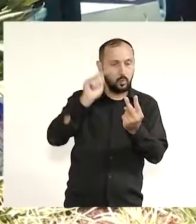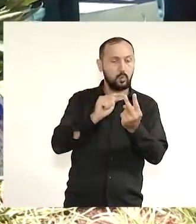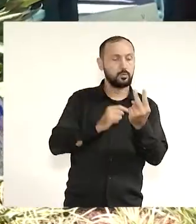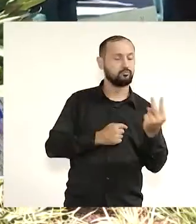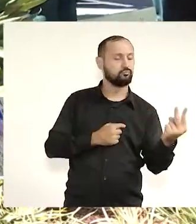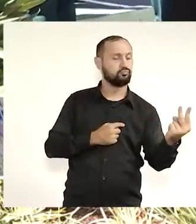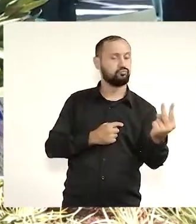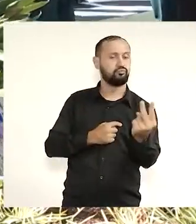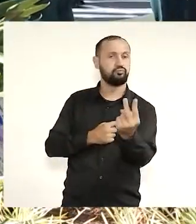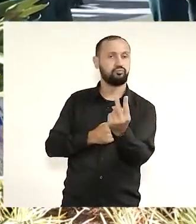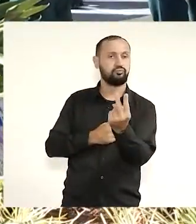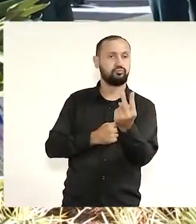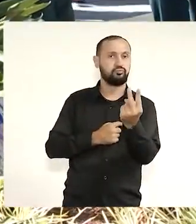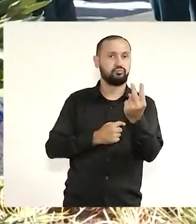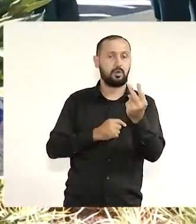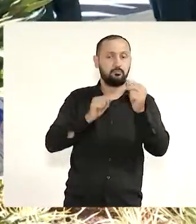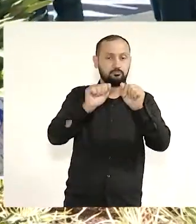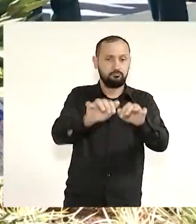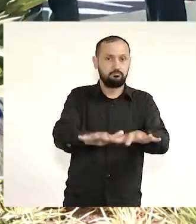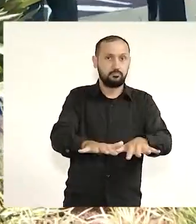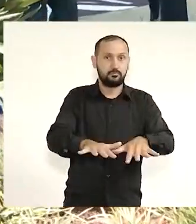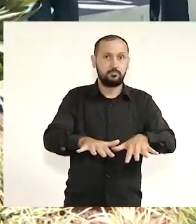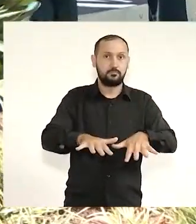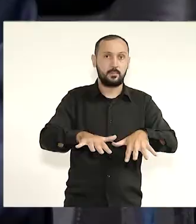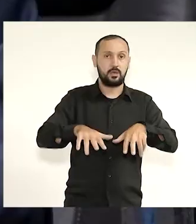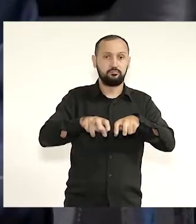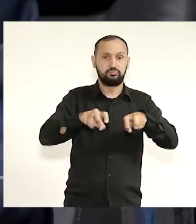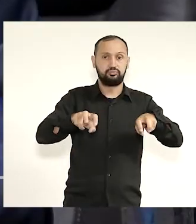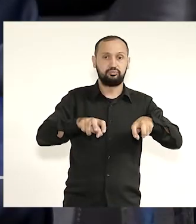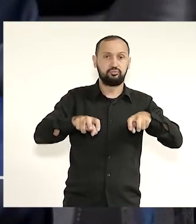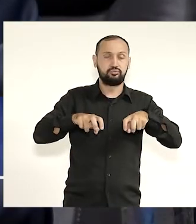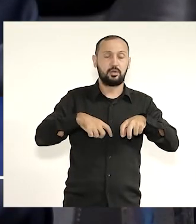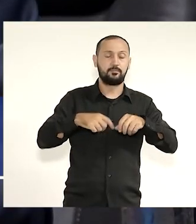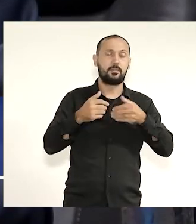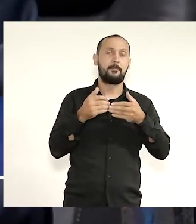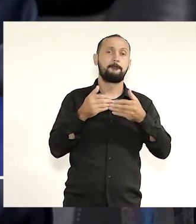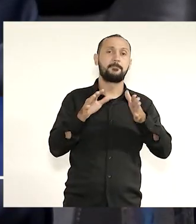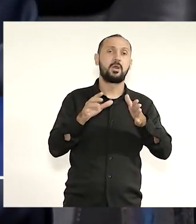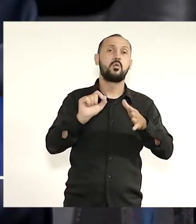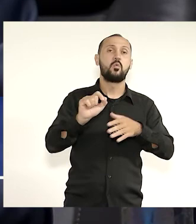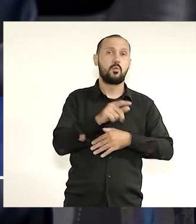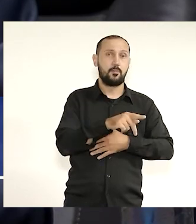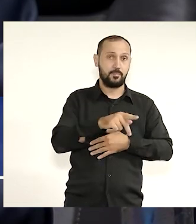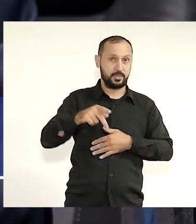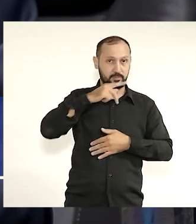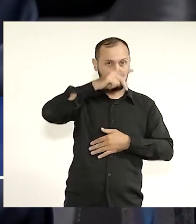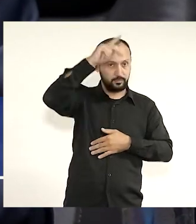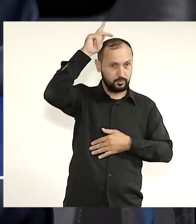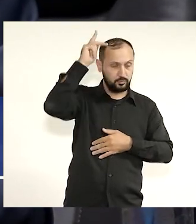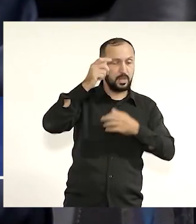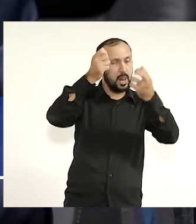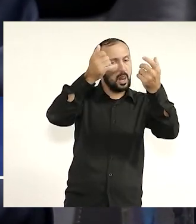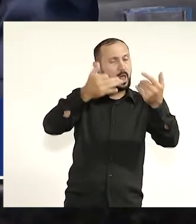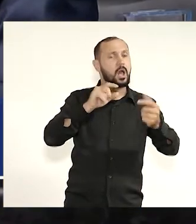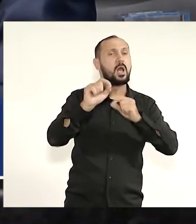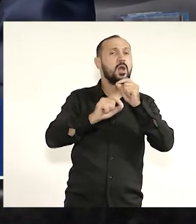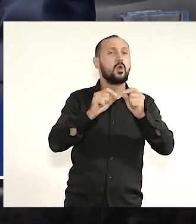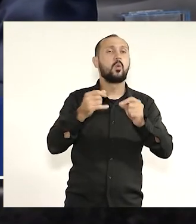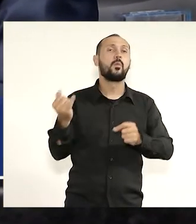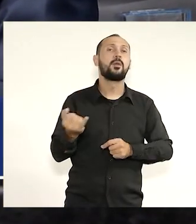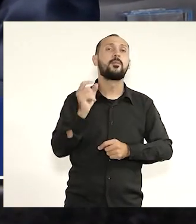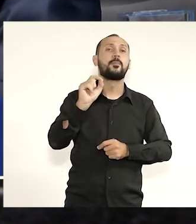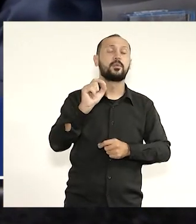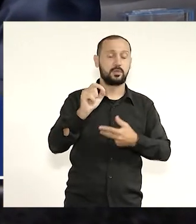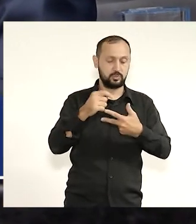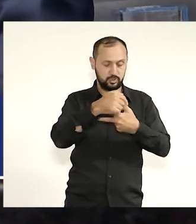Paulo Correa, dirigiram-se até o plenário Júlio Maia. Em seu pronunciamento, o presidente da Casa de Leis destacou